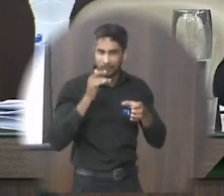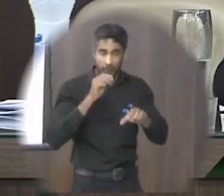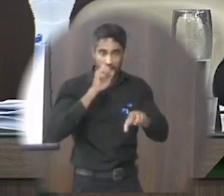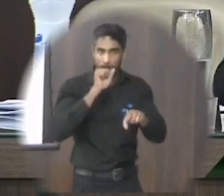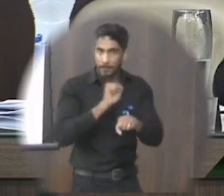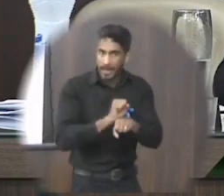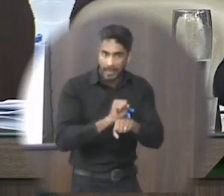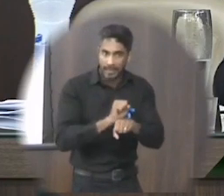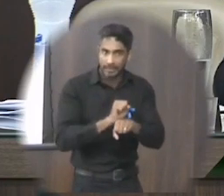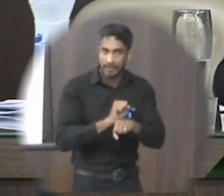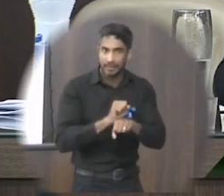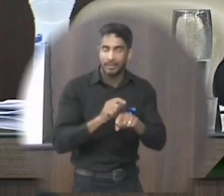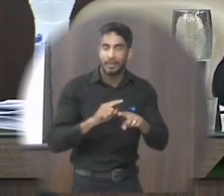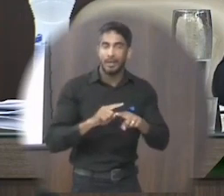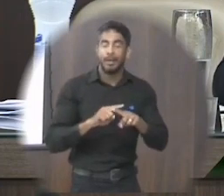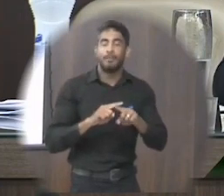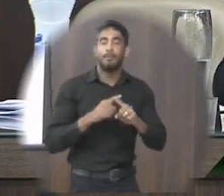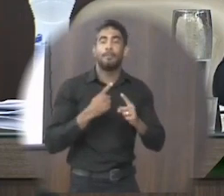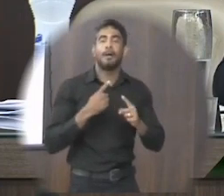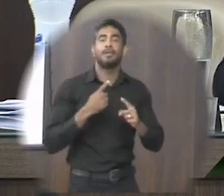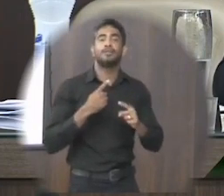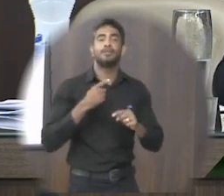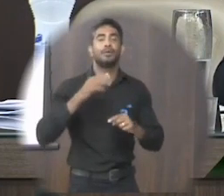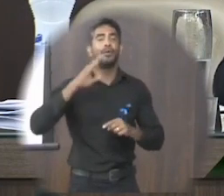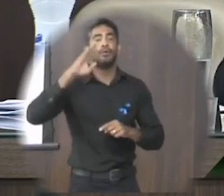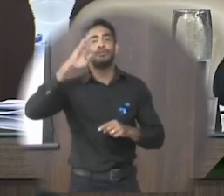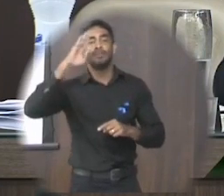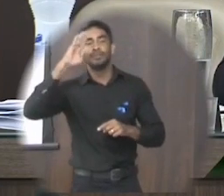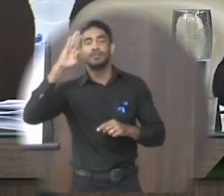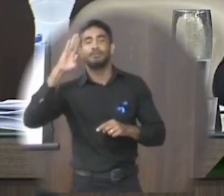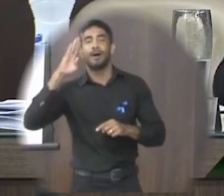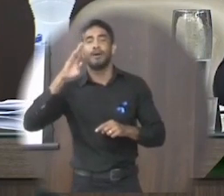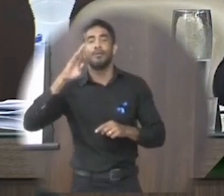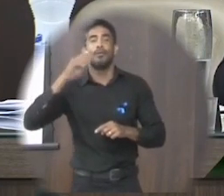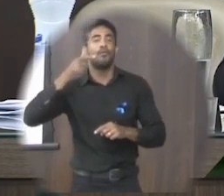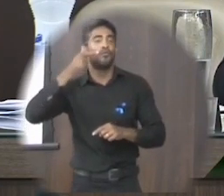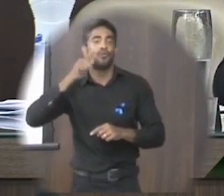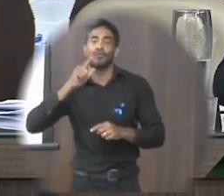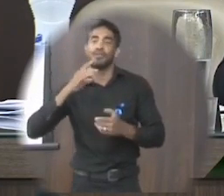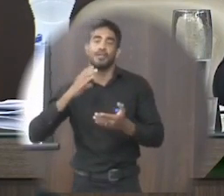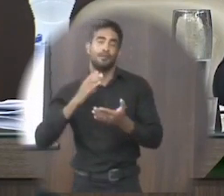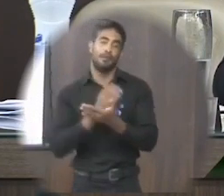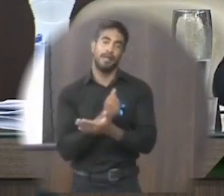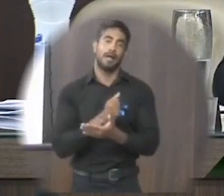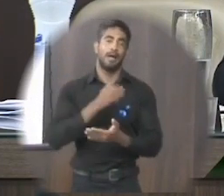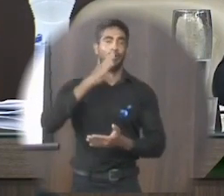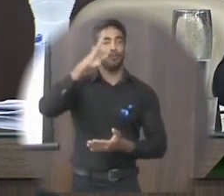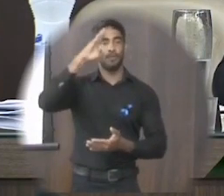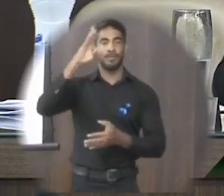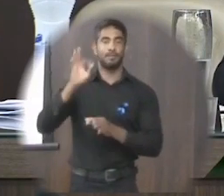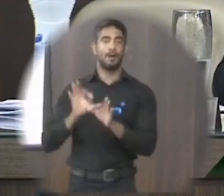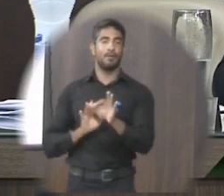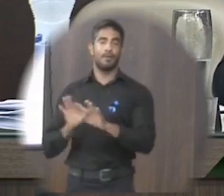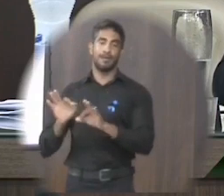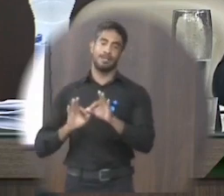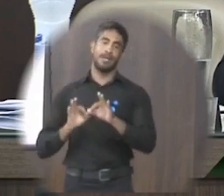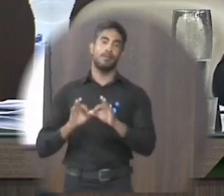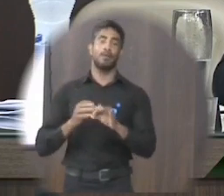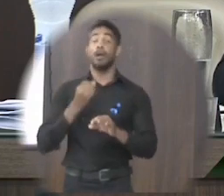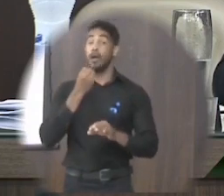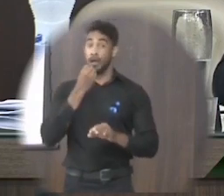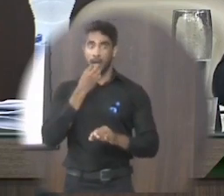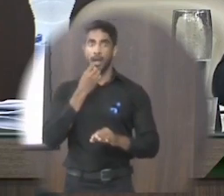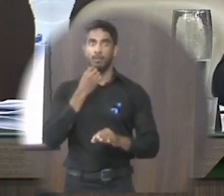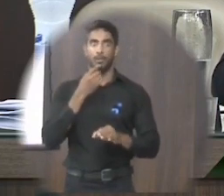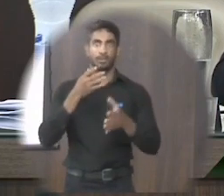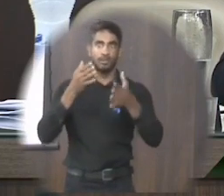interceptada, mas o mentor possivelmente não foi interceptado. Então, assim, é bom a gente